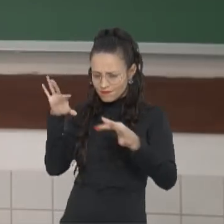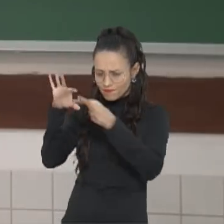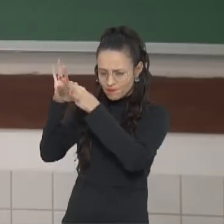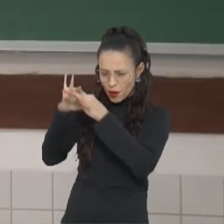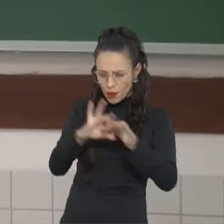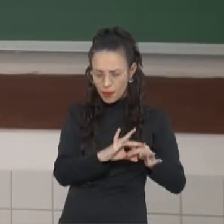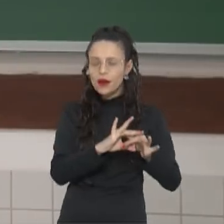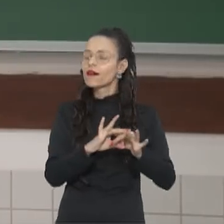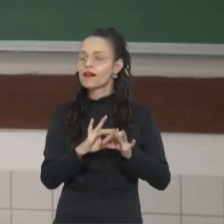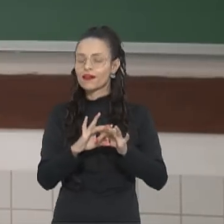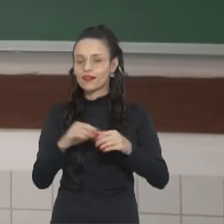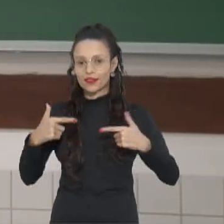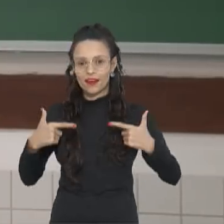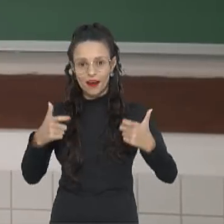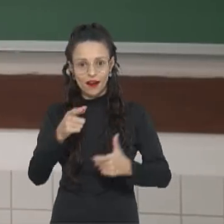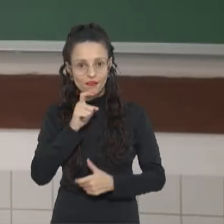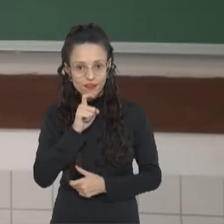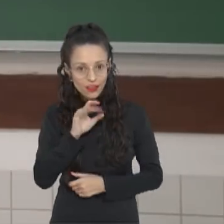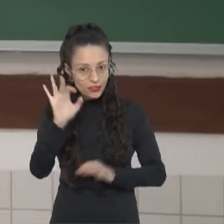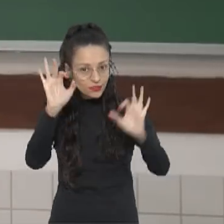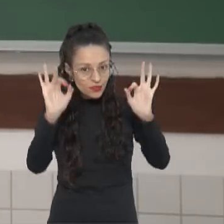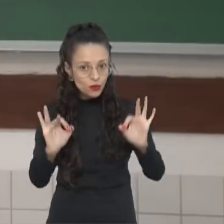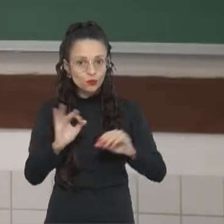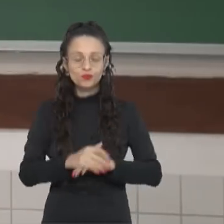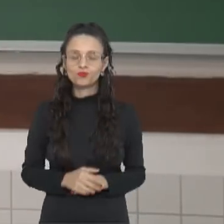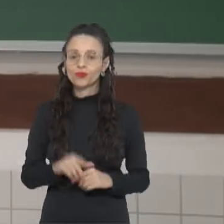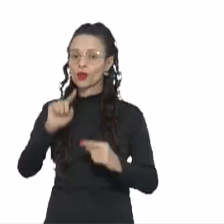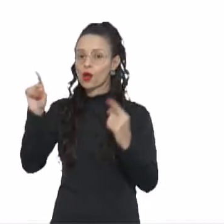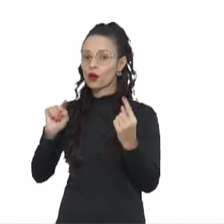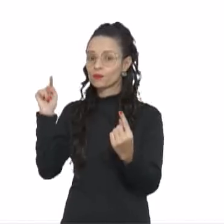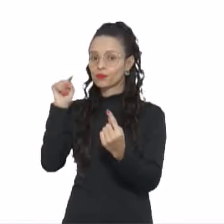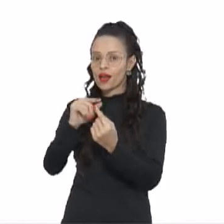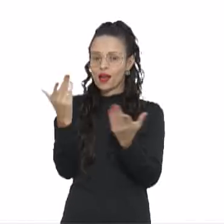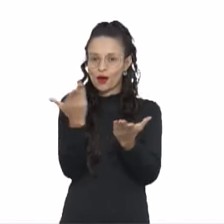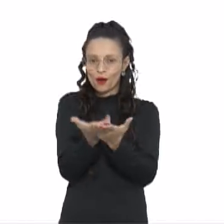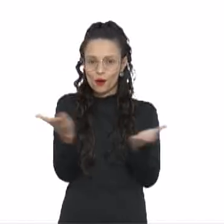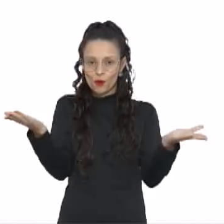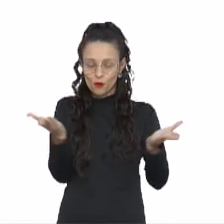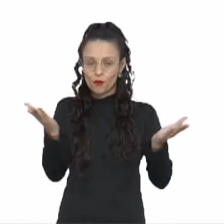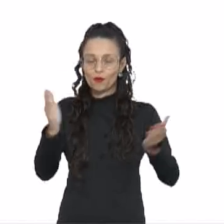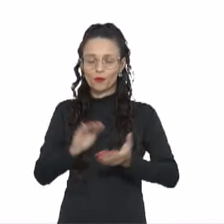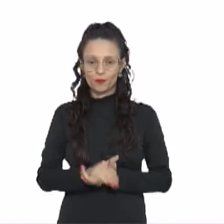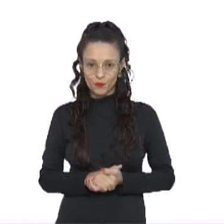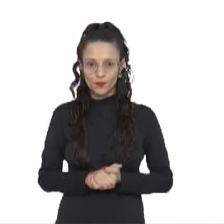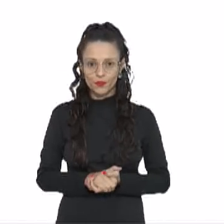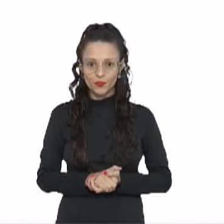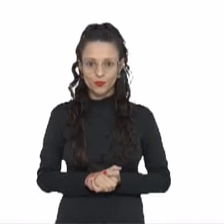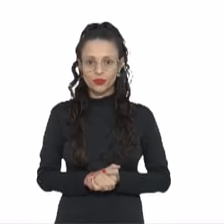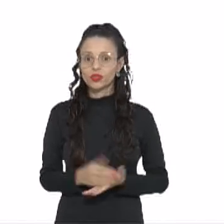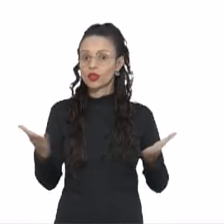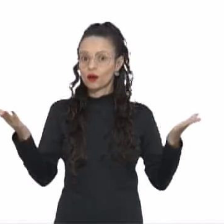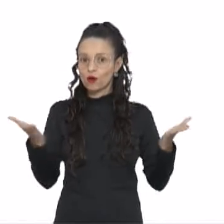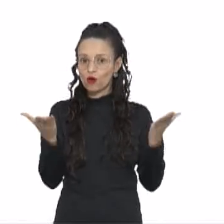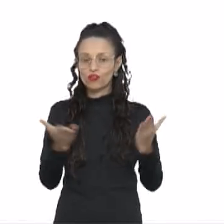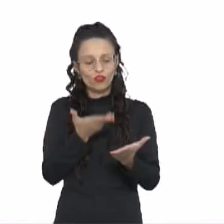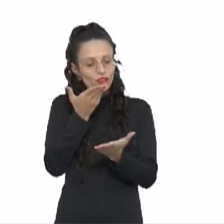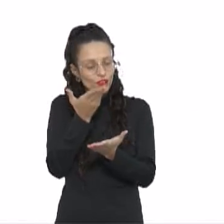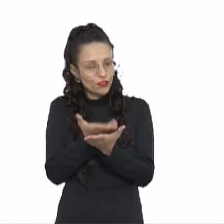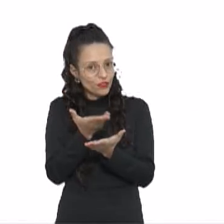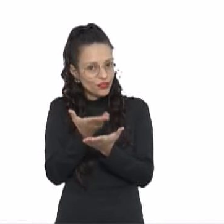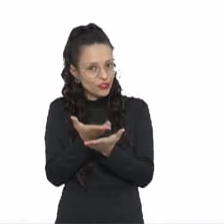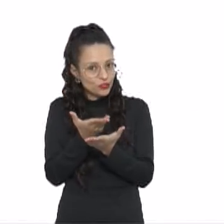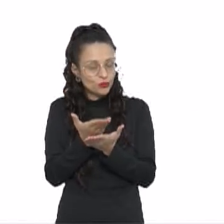que estamos há algumas aulas, certo? Objetivos então para hoje. Hoje nós vamos estudar